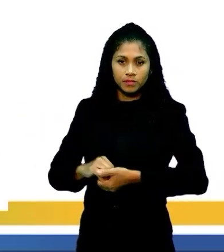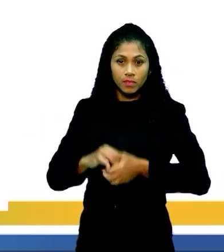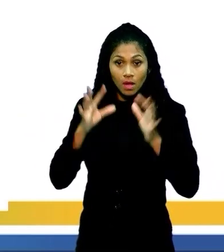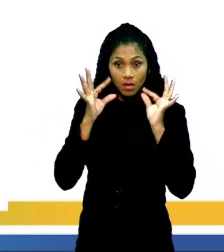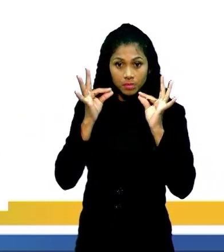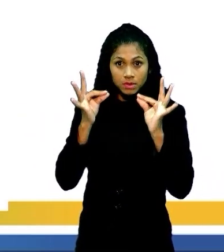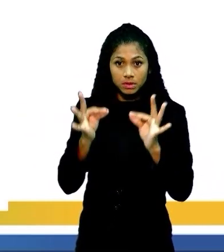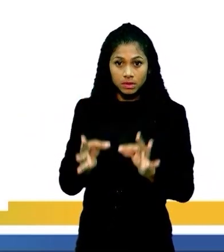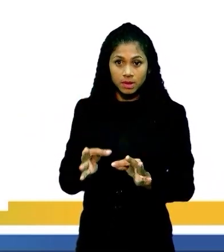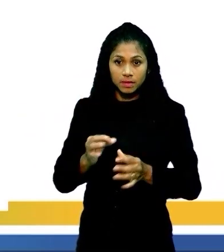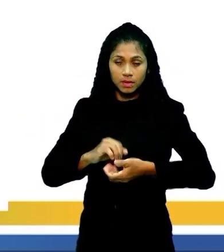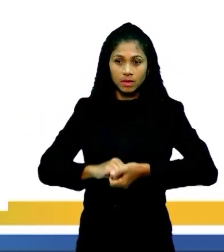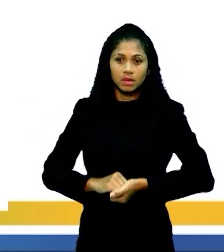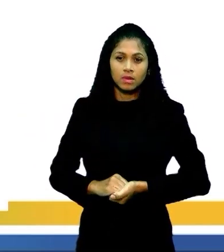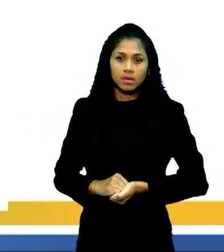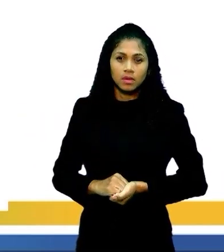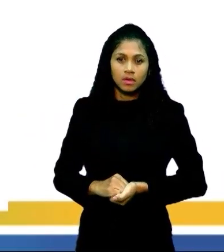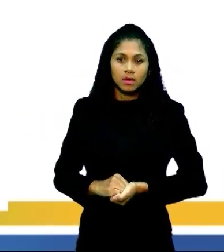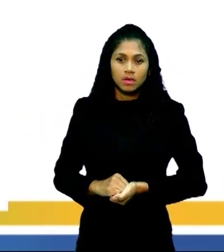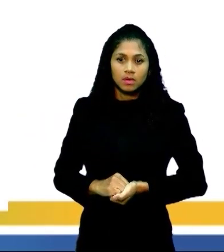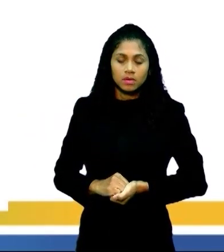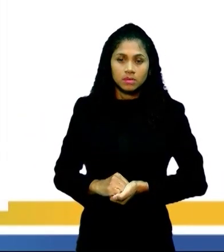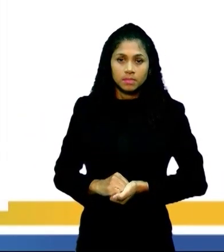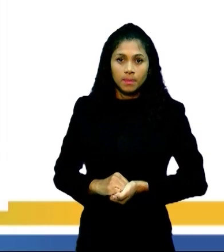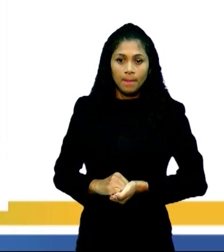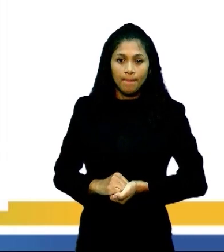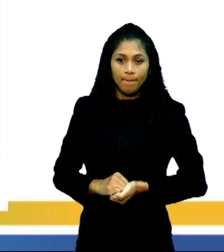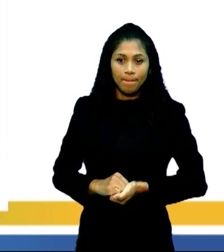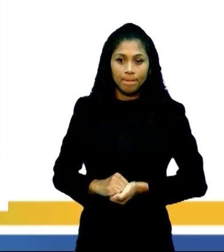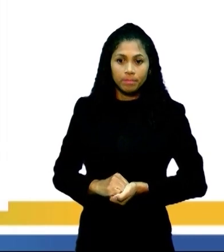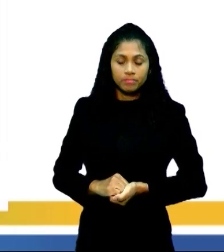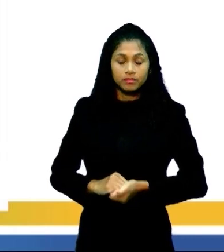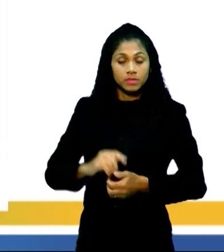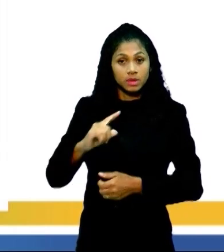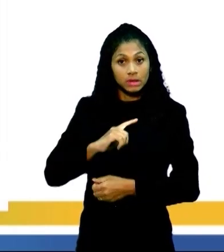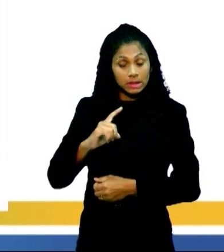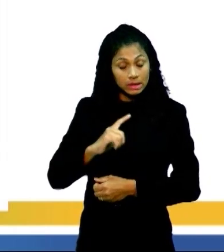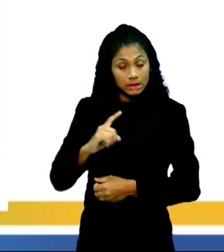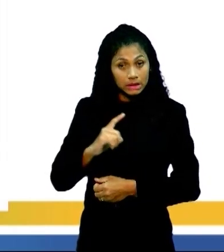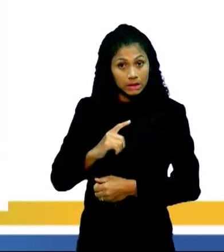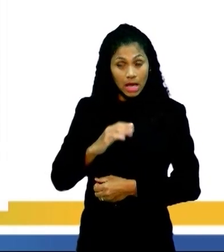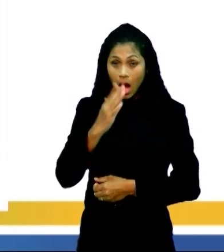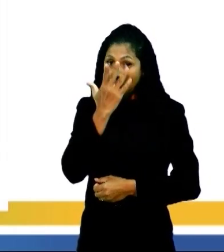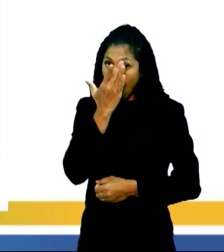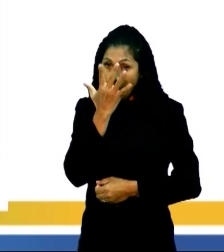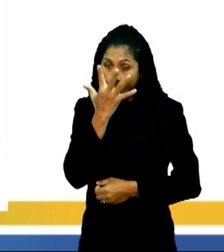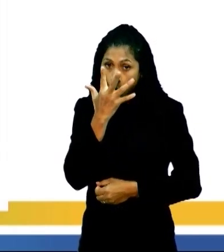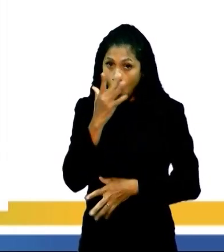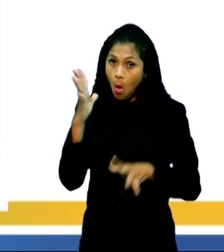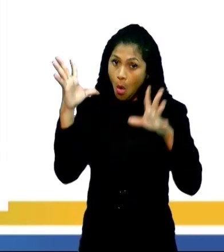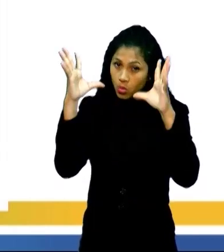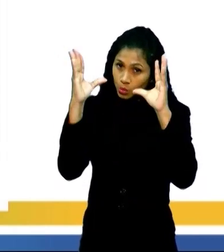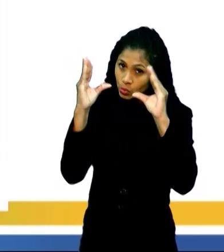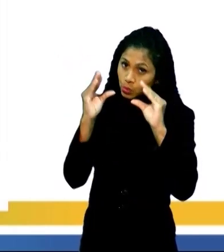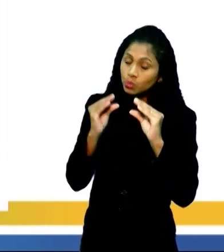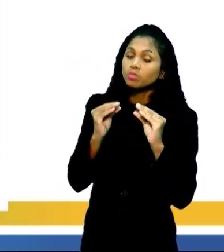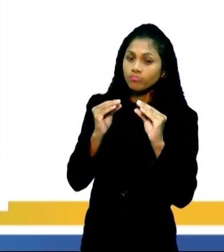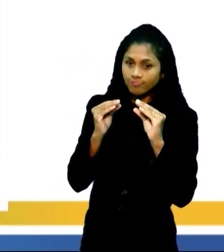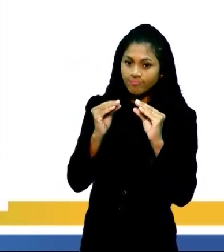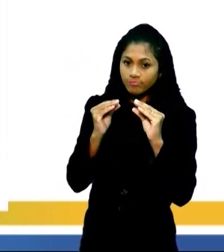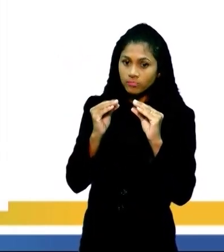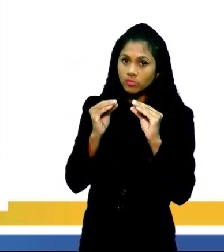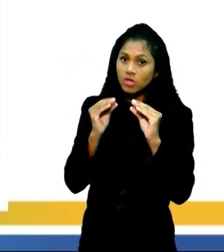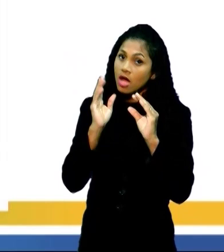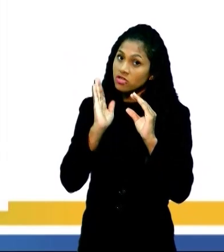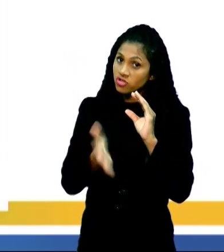aí, pessoal, como ele é fácil. Tem a parte mais escura, a gente pode ver, tem uns assentos e tem